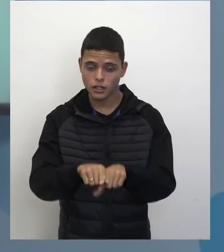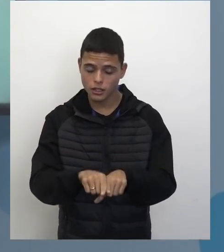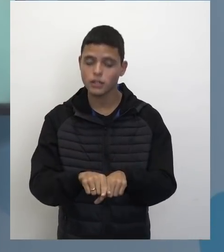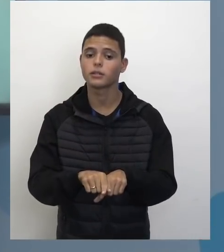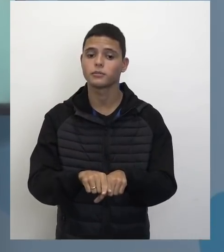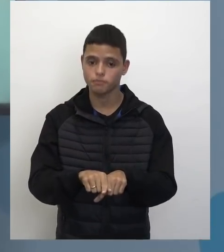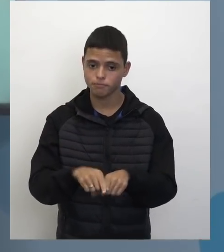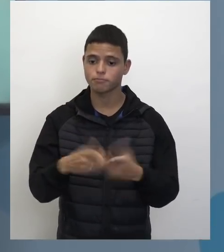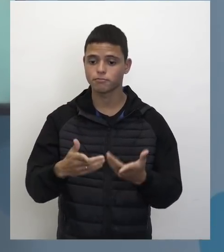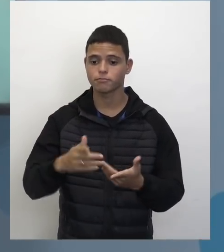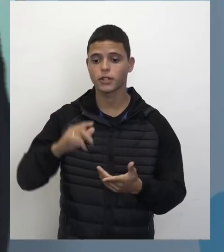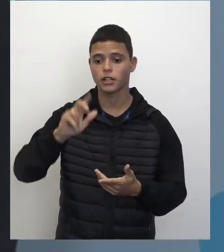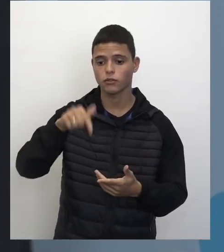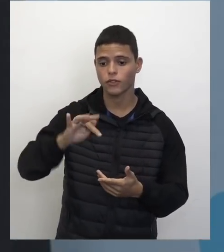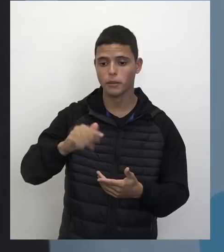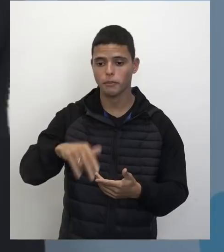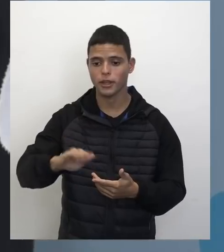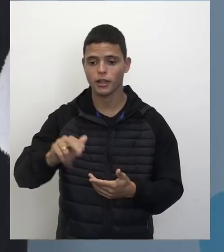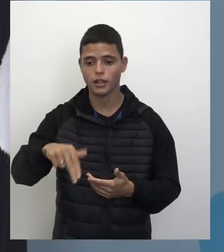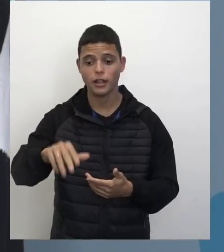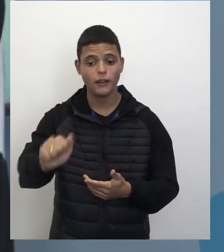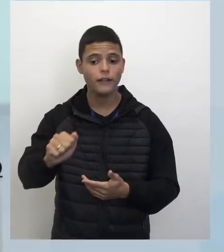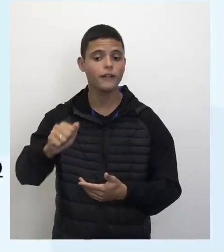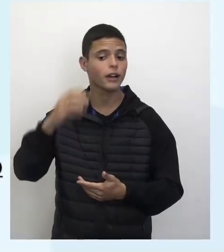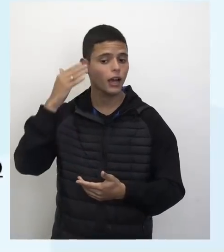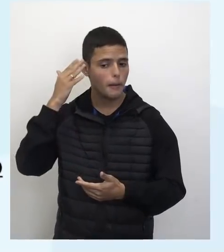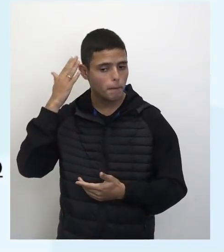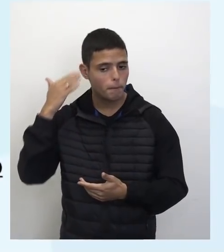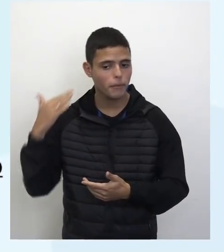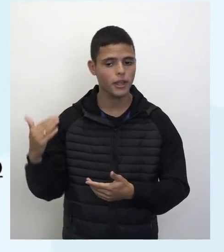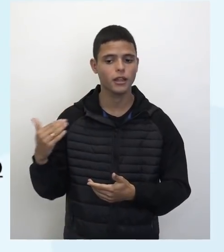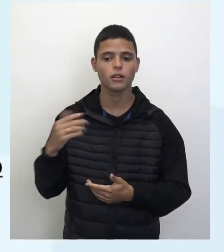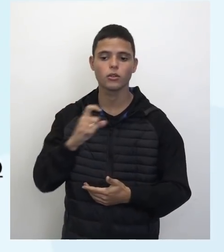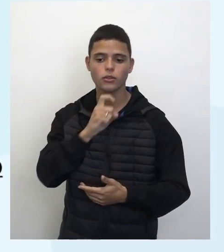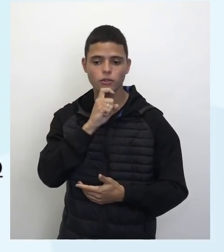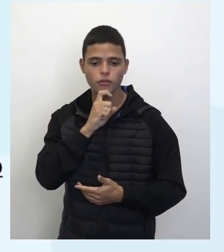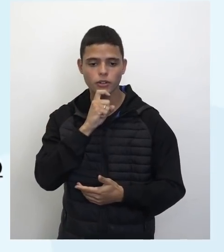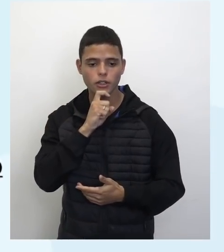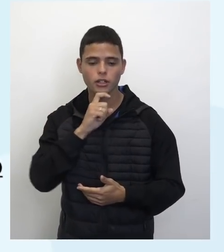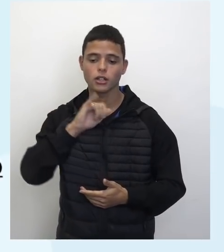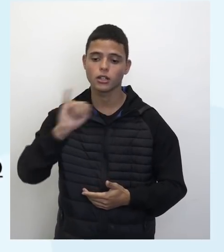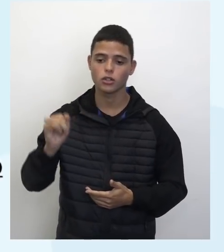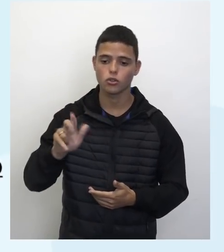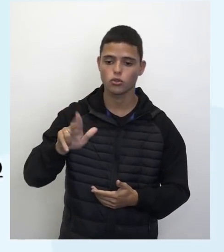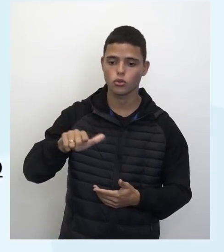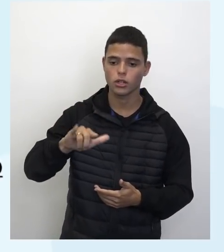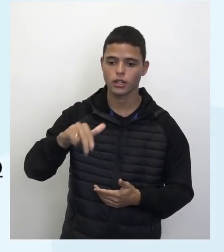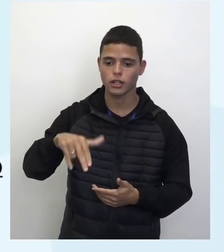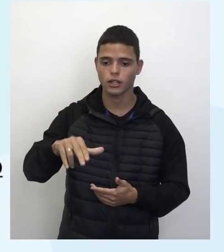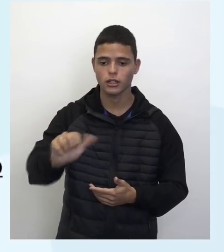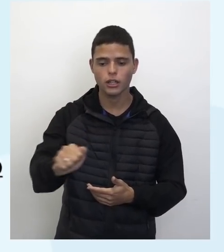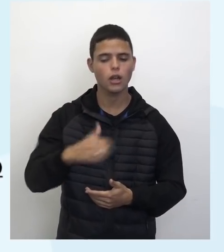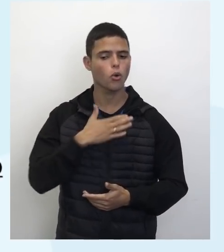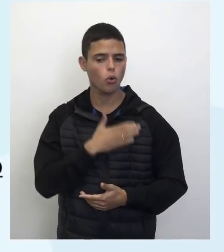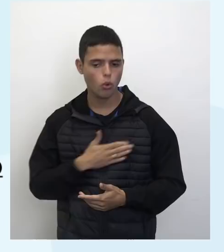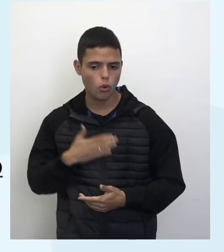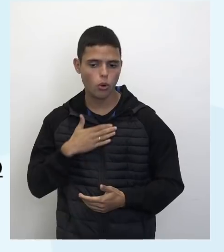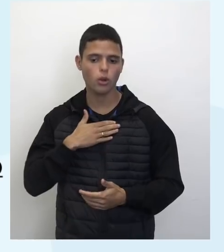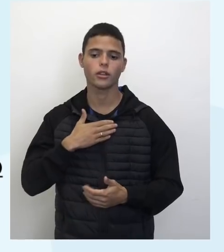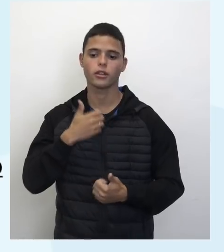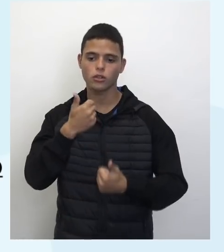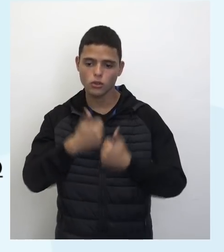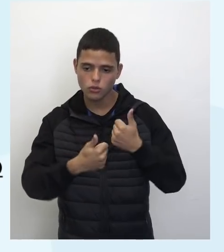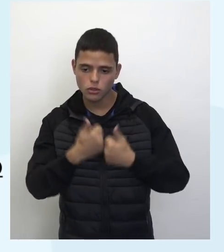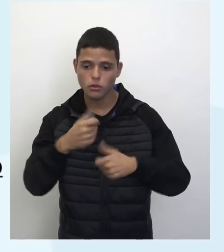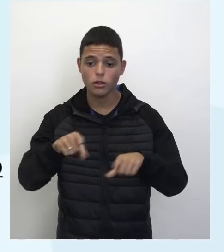né, proposições aí positivas. A gente tem embaixo aqui, né? Juliana gosta de futebol e basquete. Ah, não,